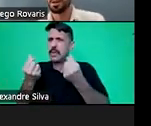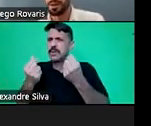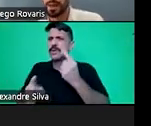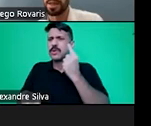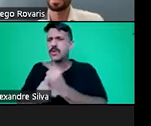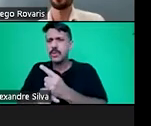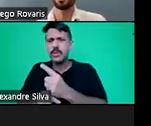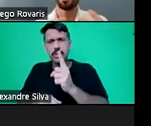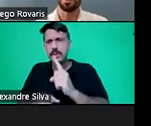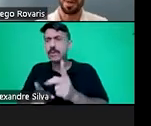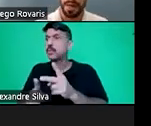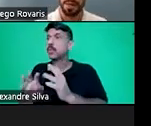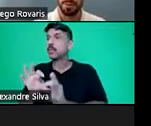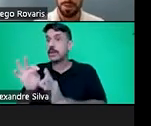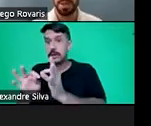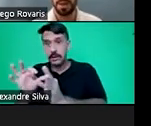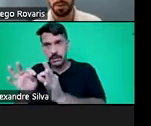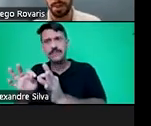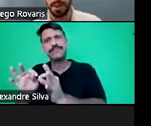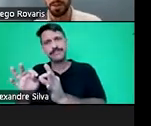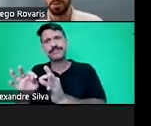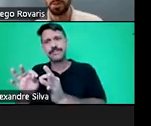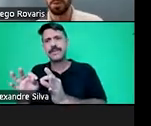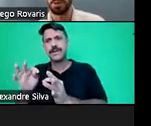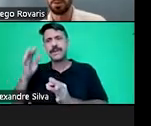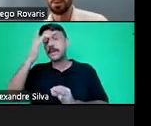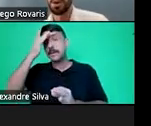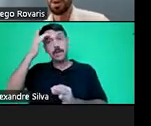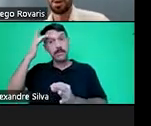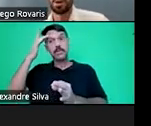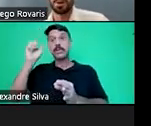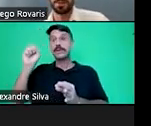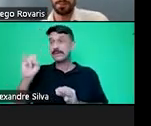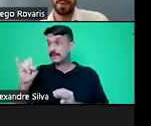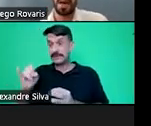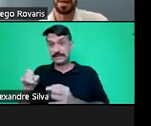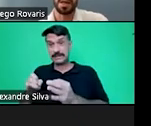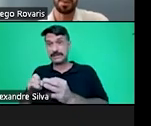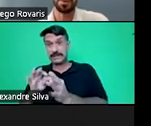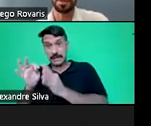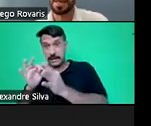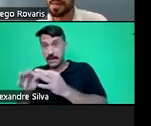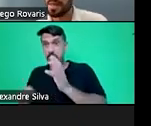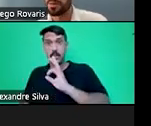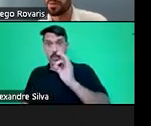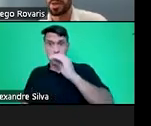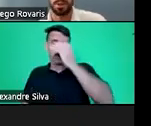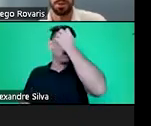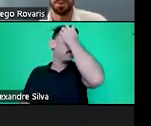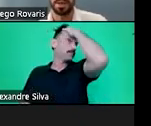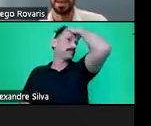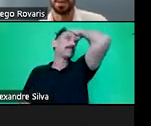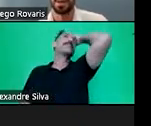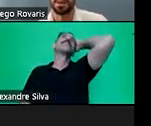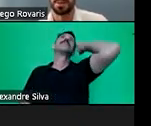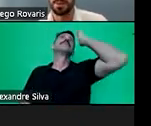diagnosticado, não tratado, impõe uma carga substancial à sociedade. Então, quando as pessoas têm acesso ao